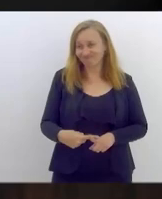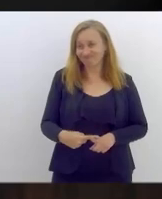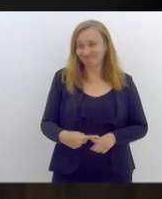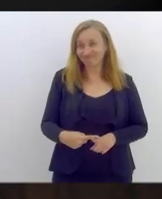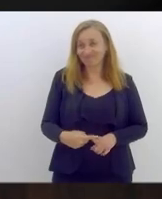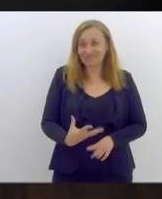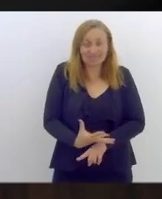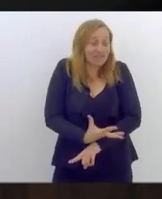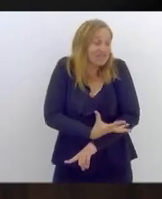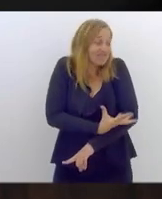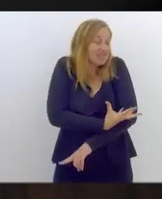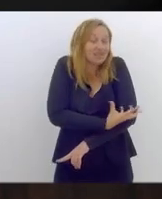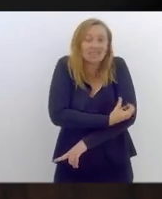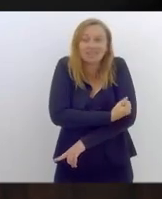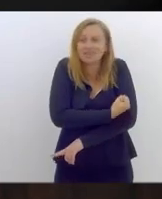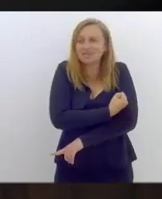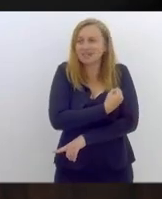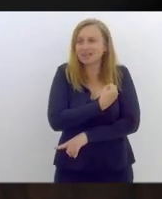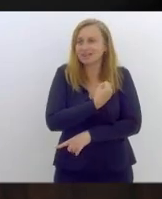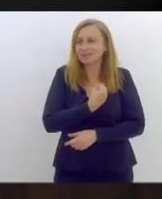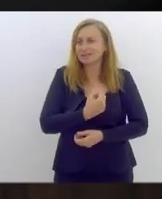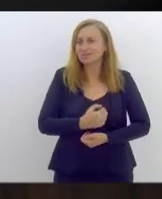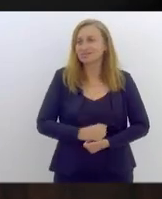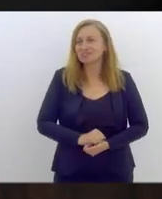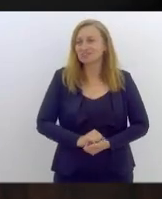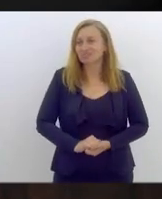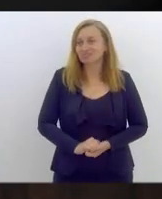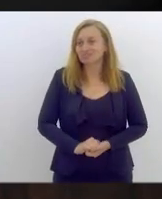a emoção é muito grande.